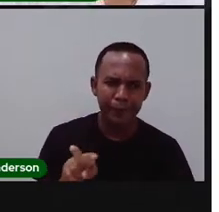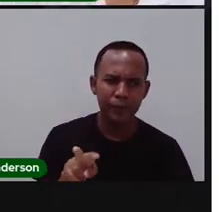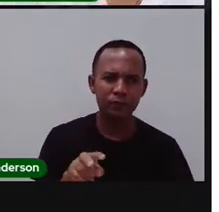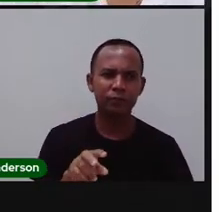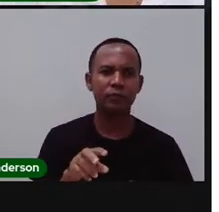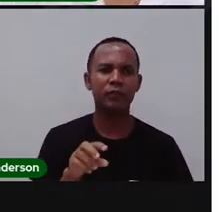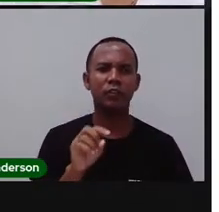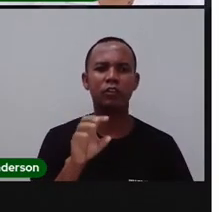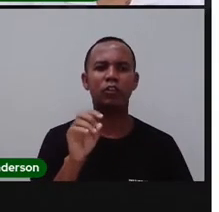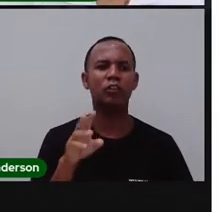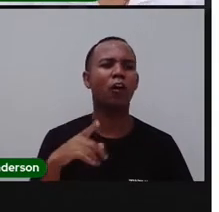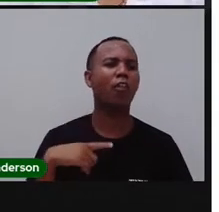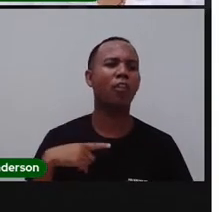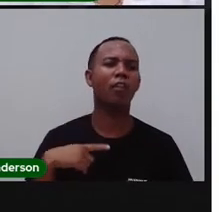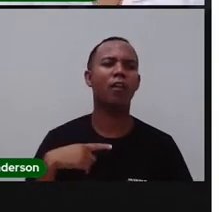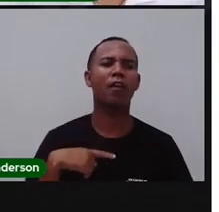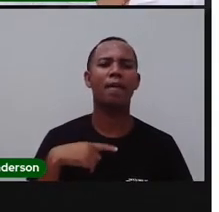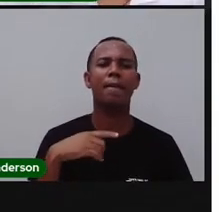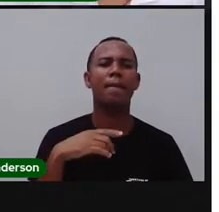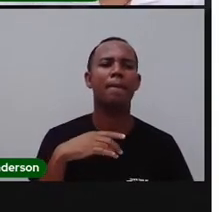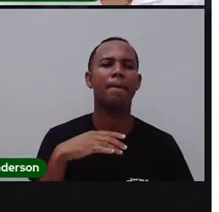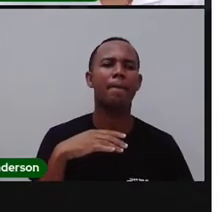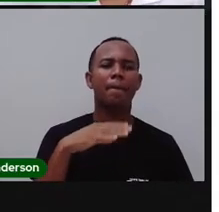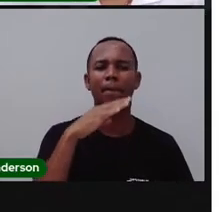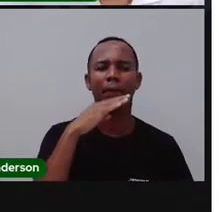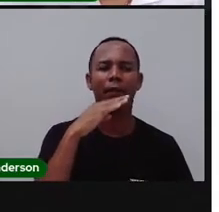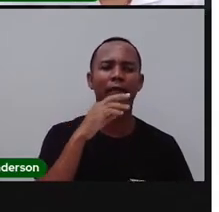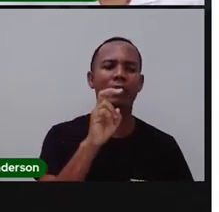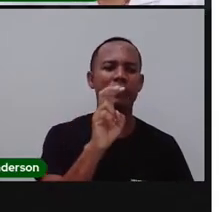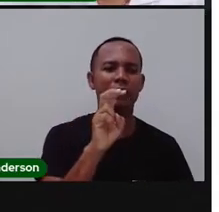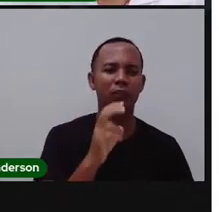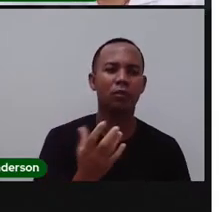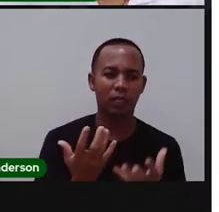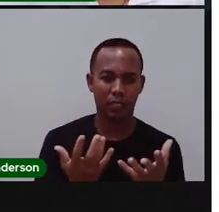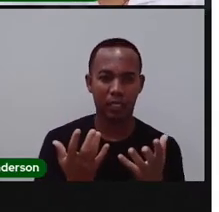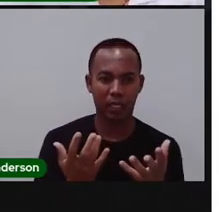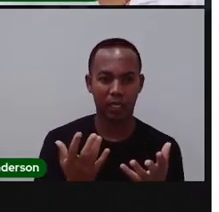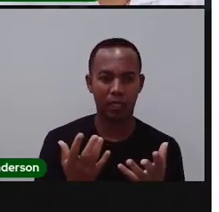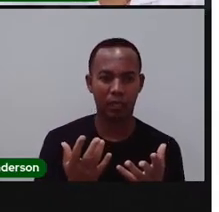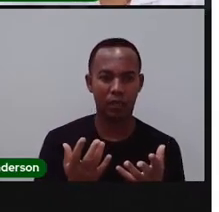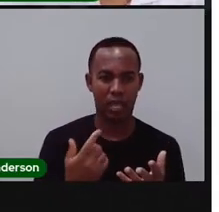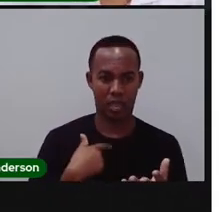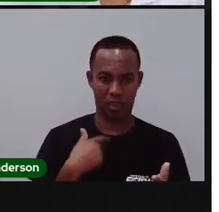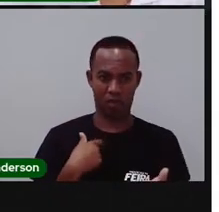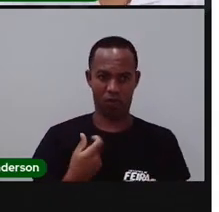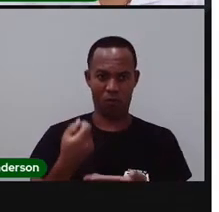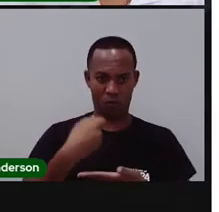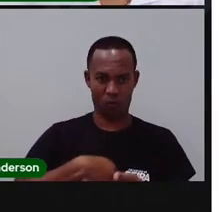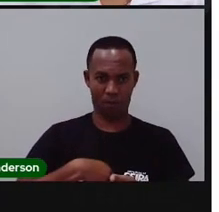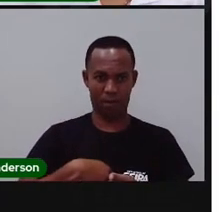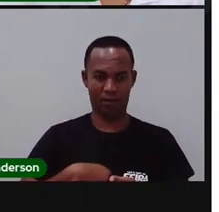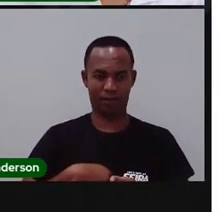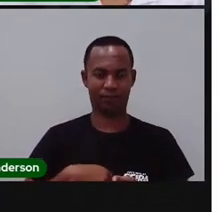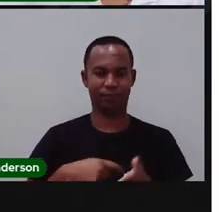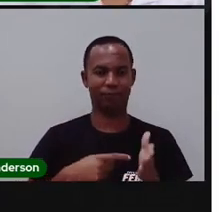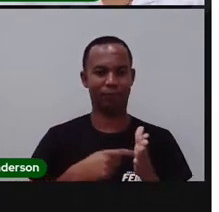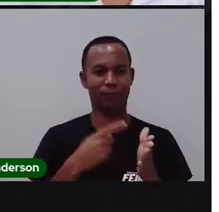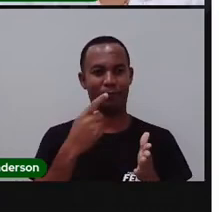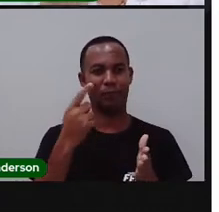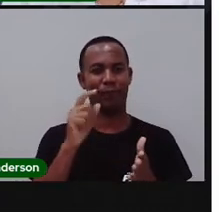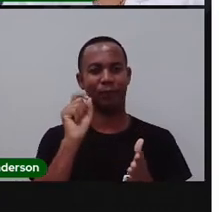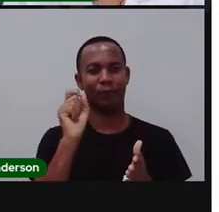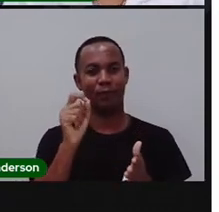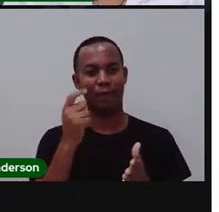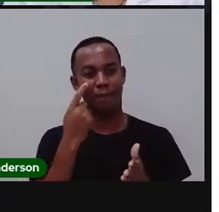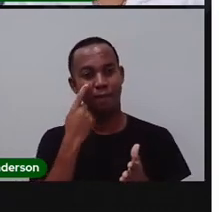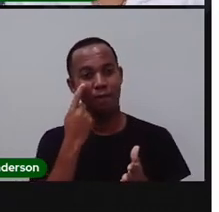Anderson, freguês, eu tenho aqui 5 mangas que eu quero lhe vender. Anderson não vai comprar, né? Se ele não souber